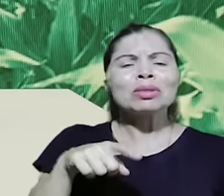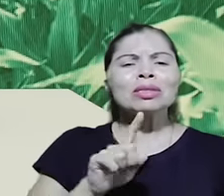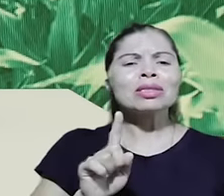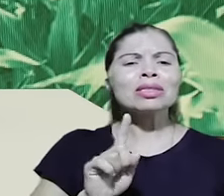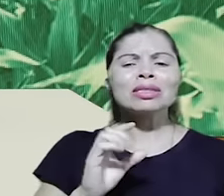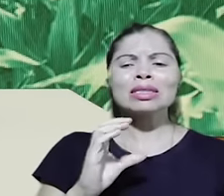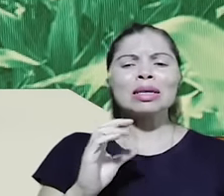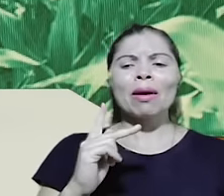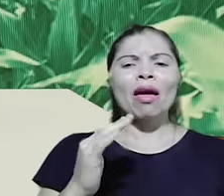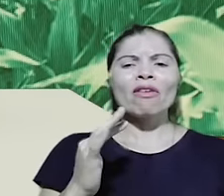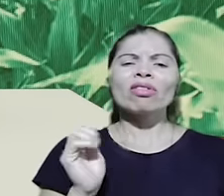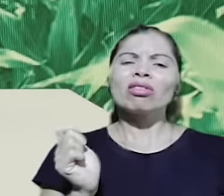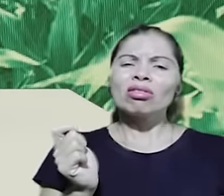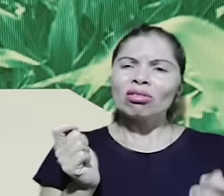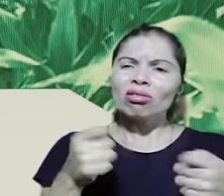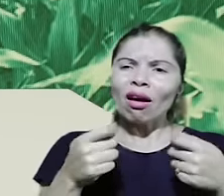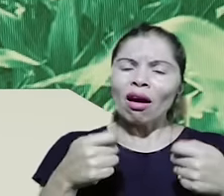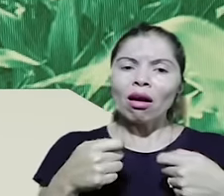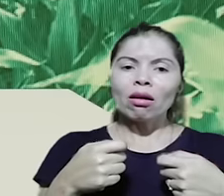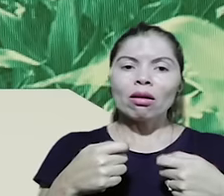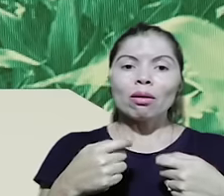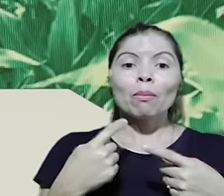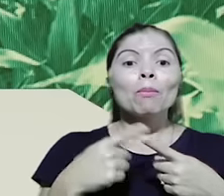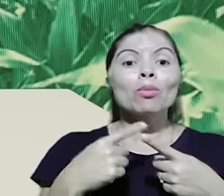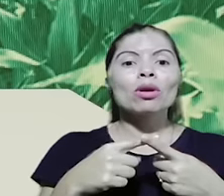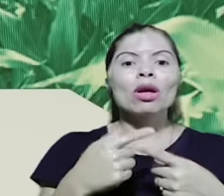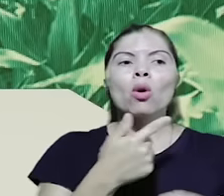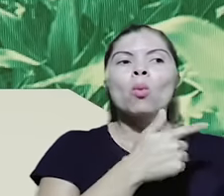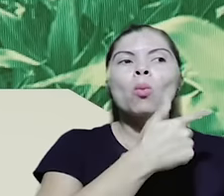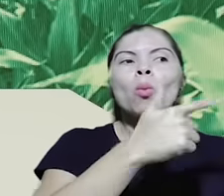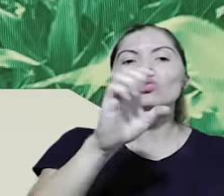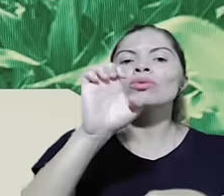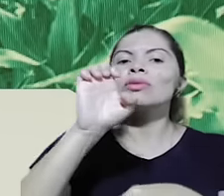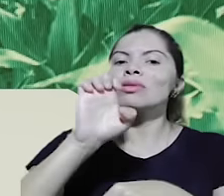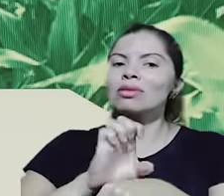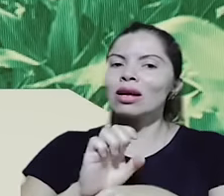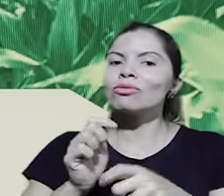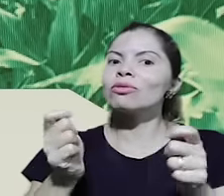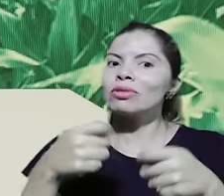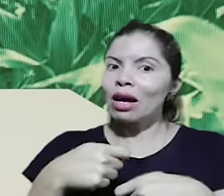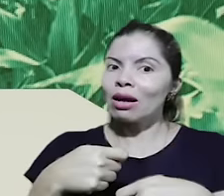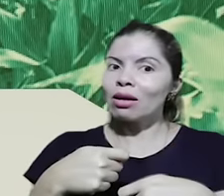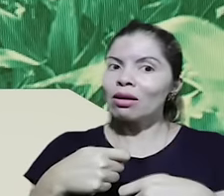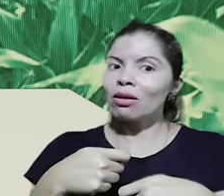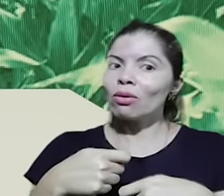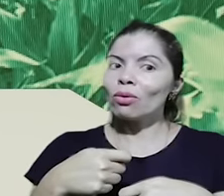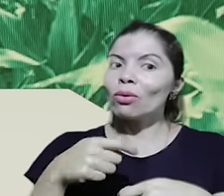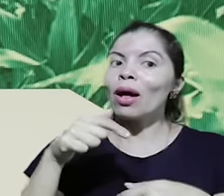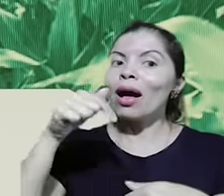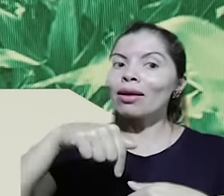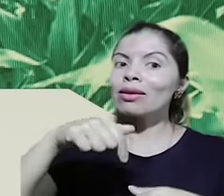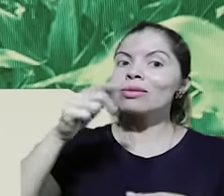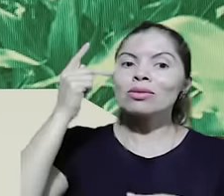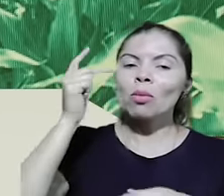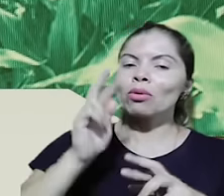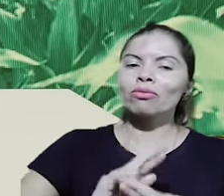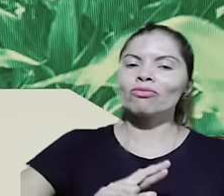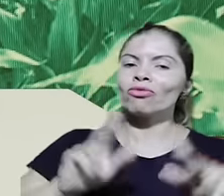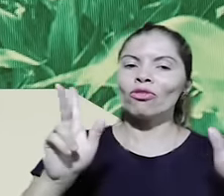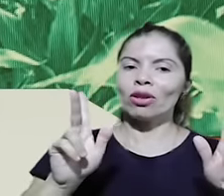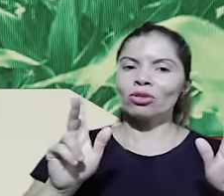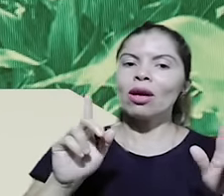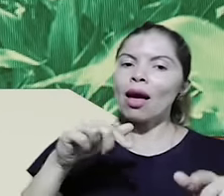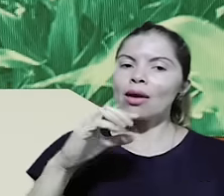CPF vincularia a inscrição estadual e daí em diante você começaria a emitir suas notas fiscais no caso do Estado de São Paulo é